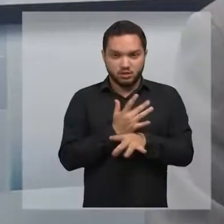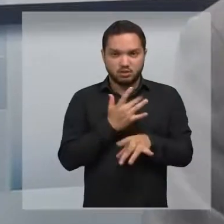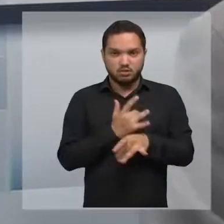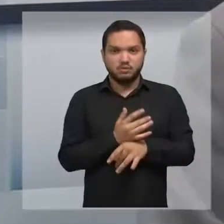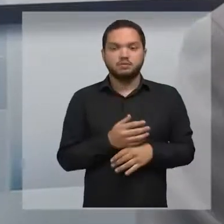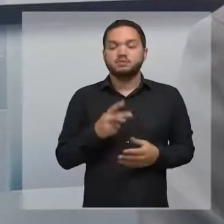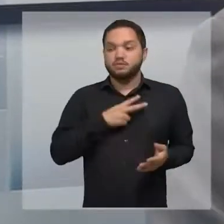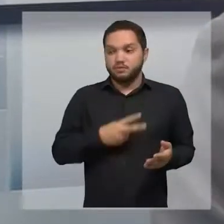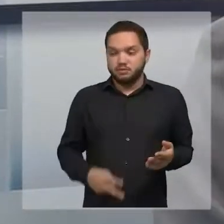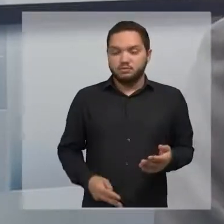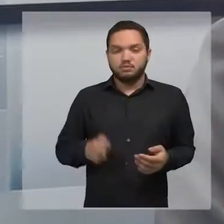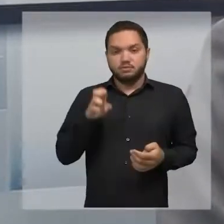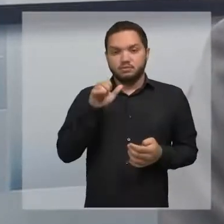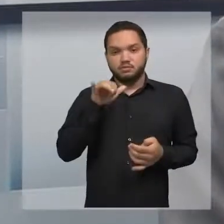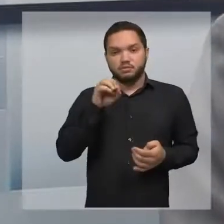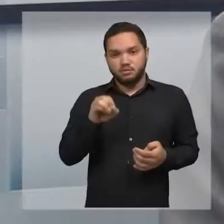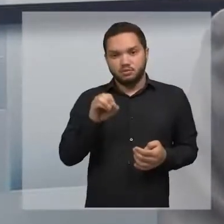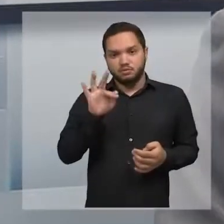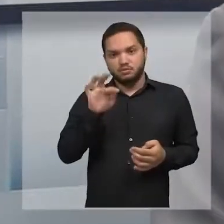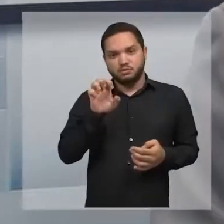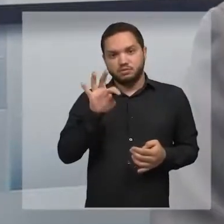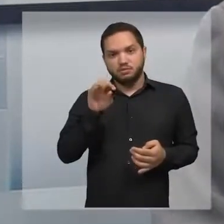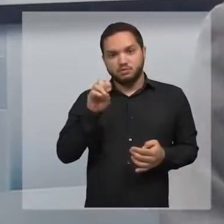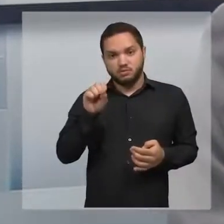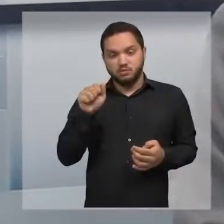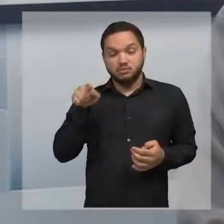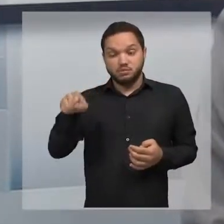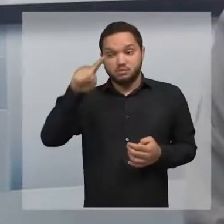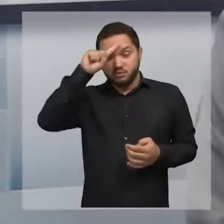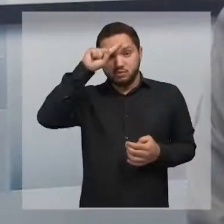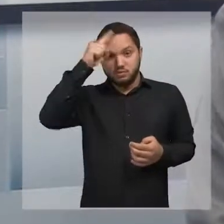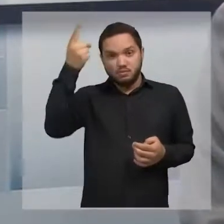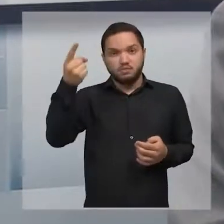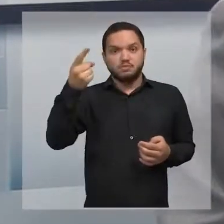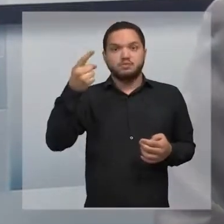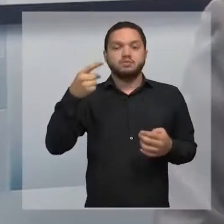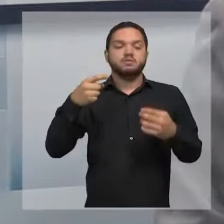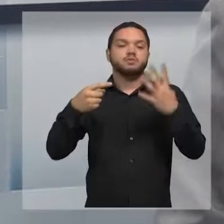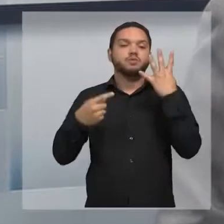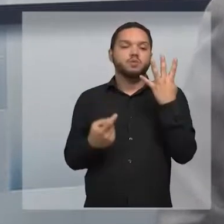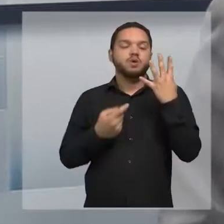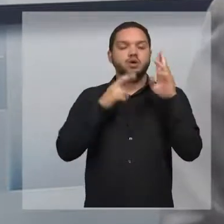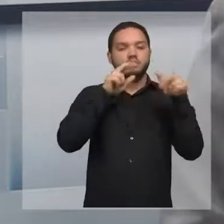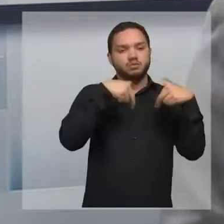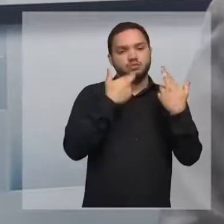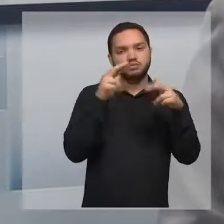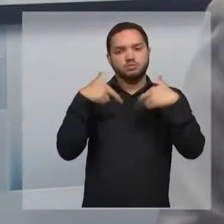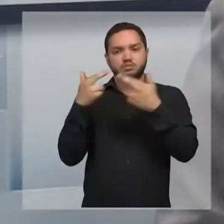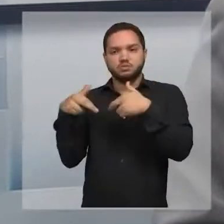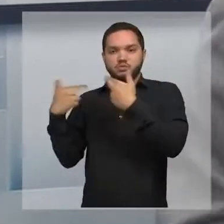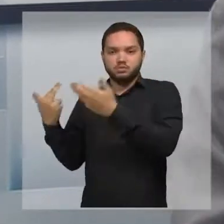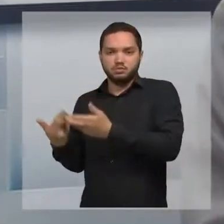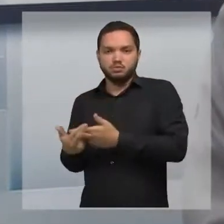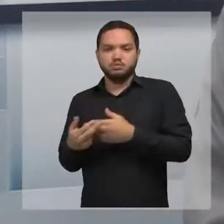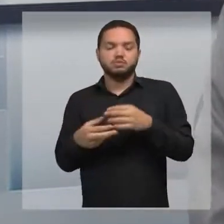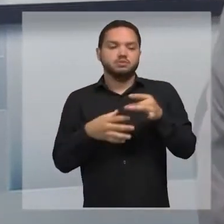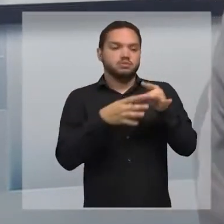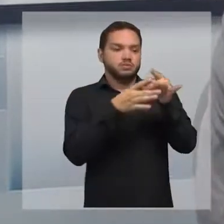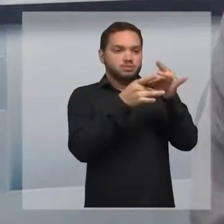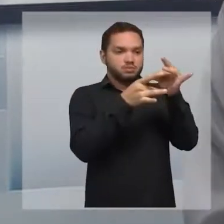está tramitando, o vereador Ézio Feitosa, muito brilhantemente, teve a ideia de dividir em 4 audiências públicas para